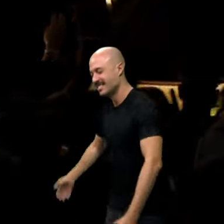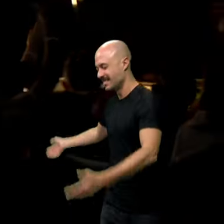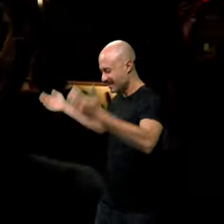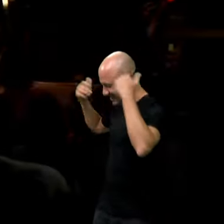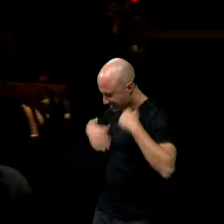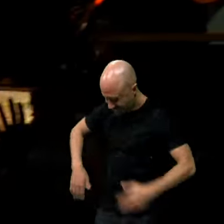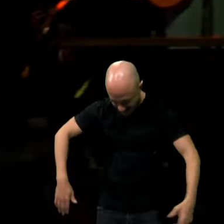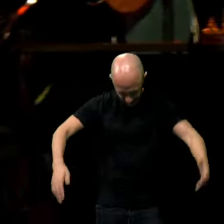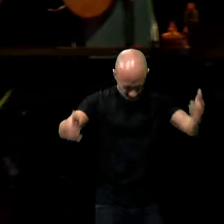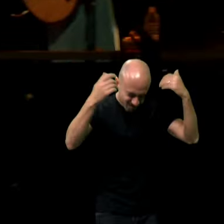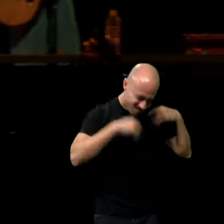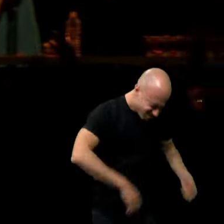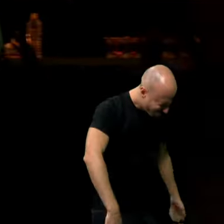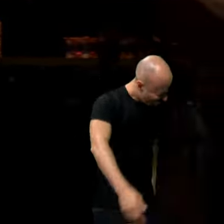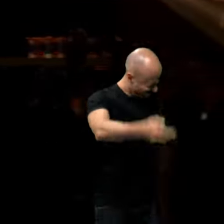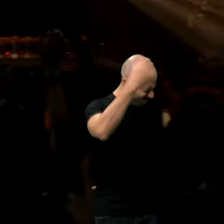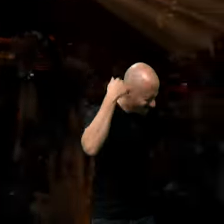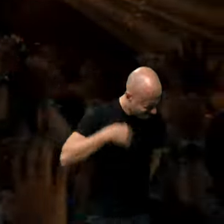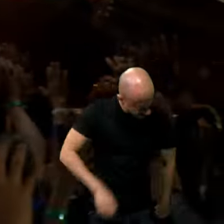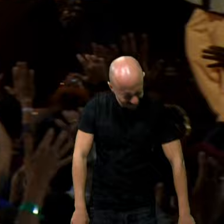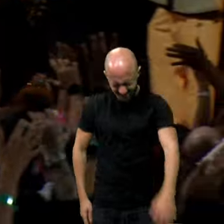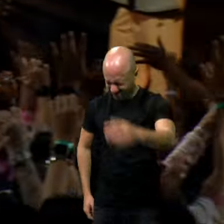Espírito de poder.